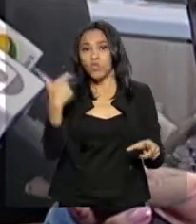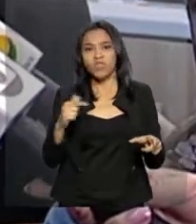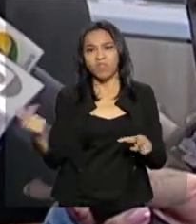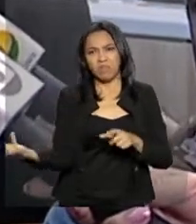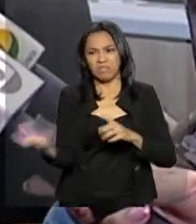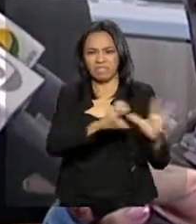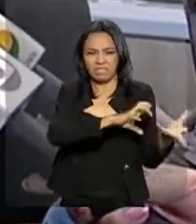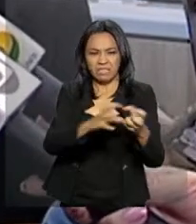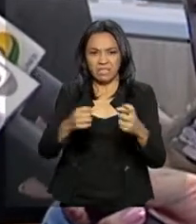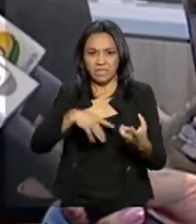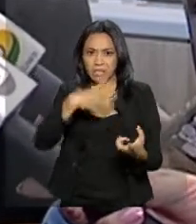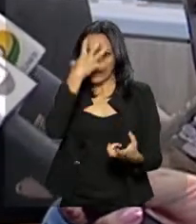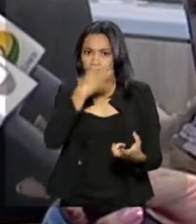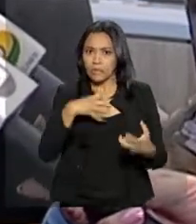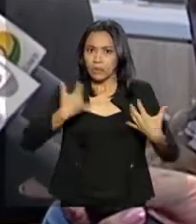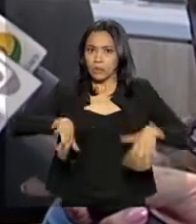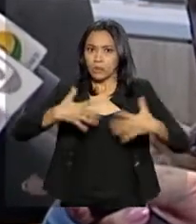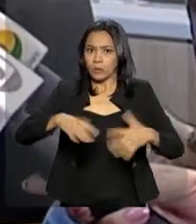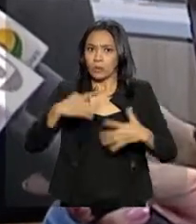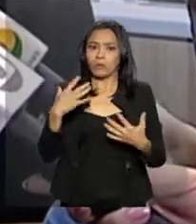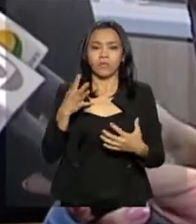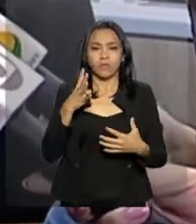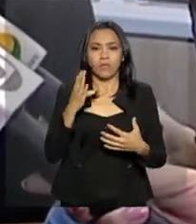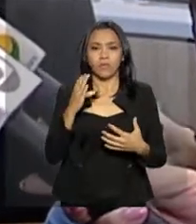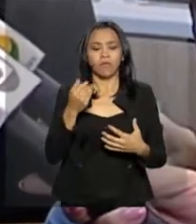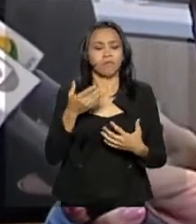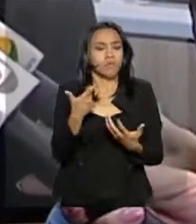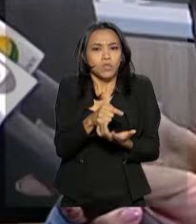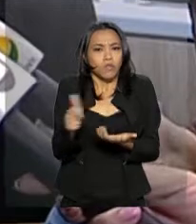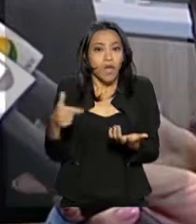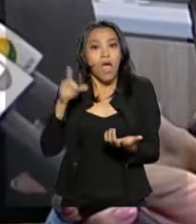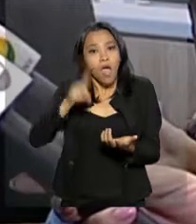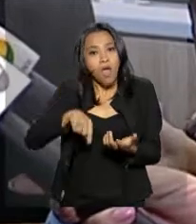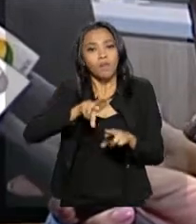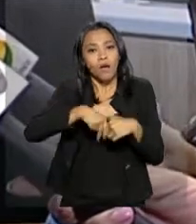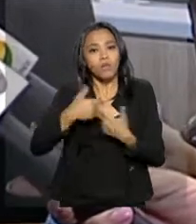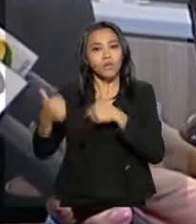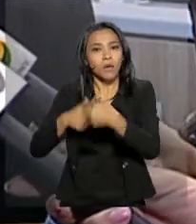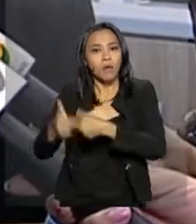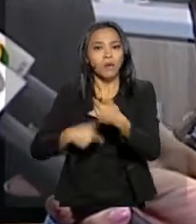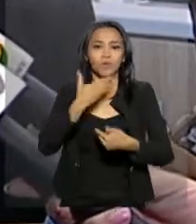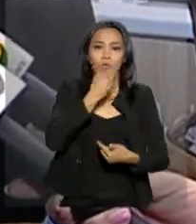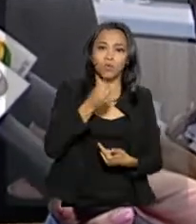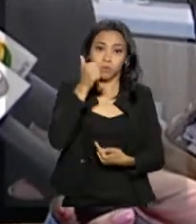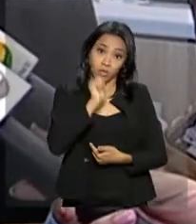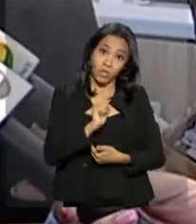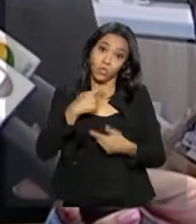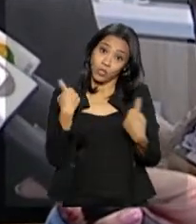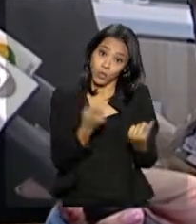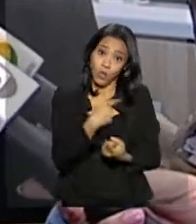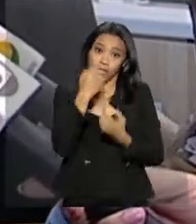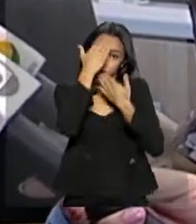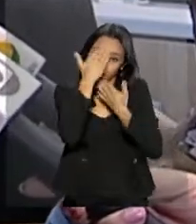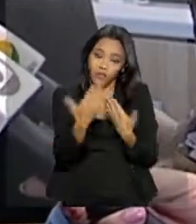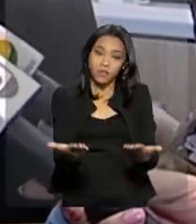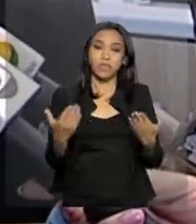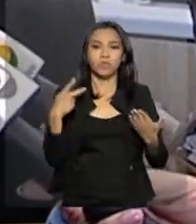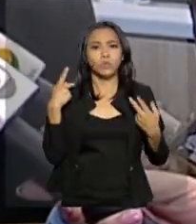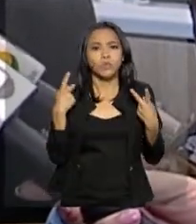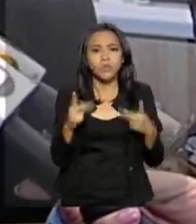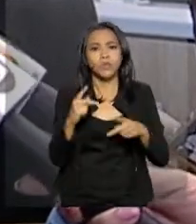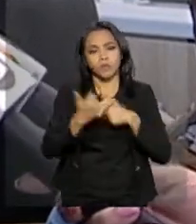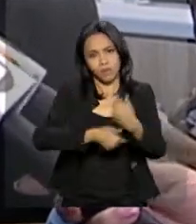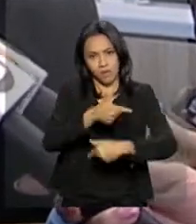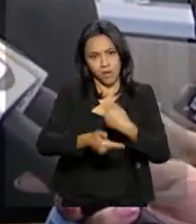grave a reportar e isso é resultado de um trabalho de homens e mulheres aos quais nós agradecemos e que com seu trabalho